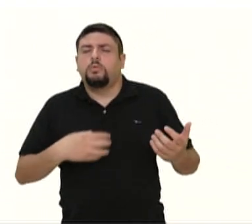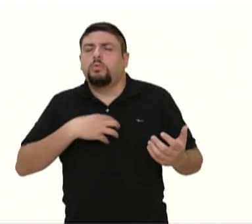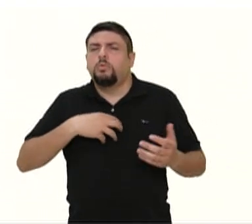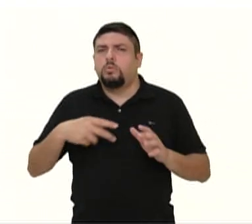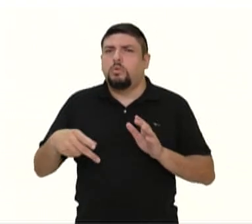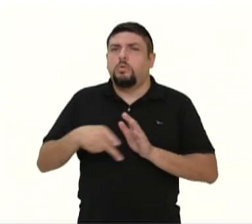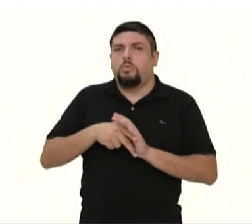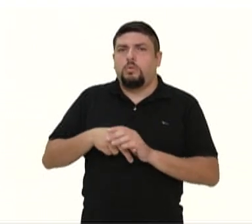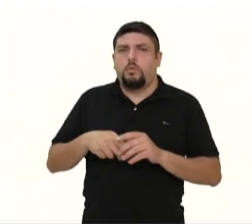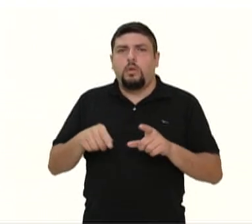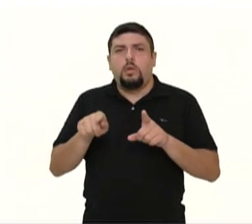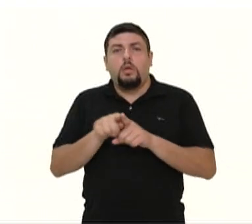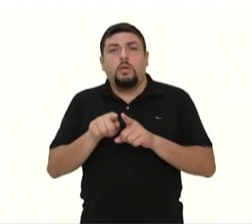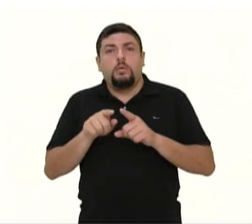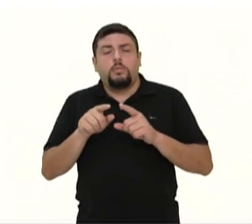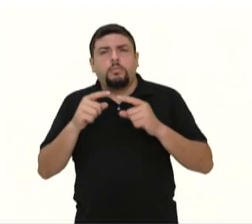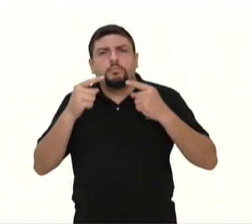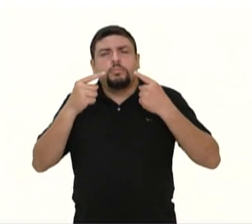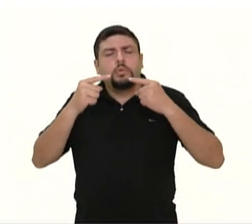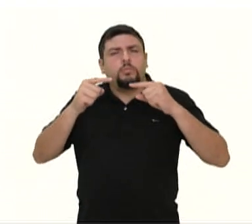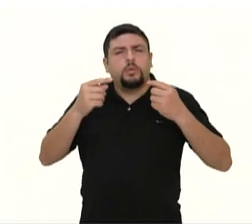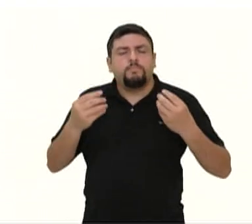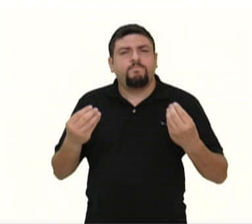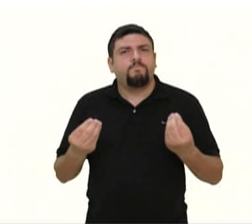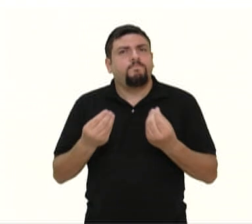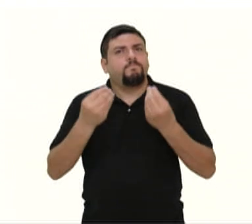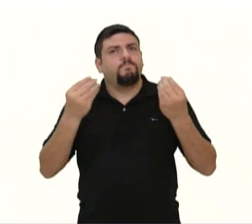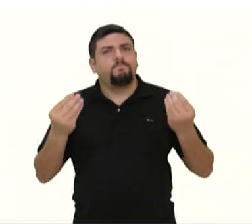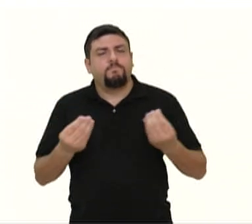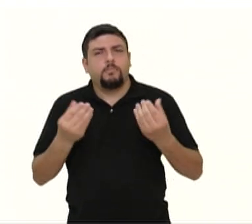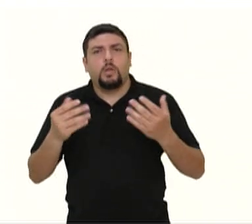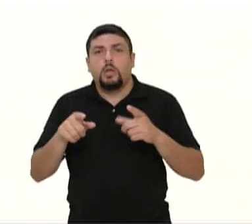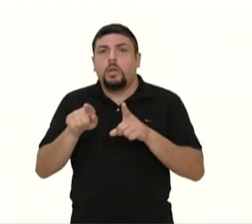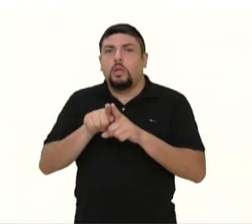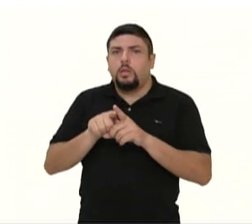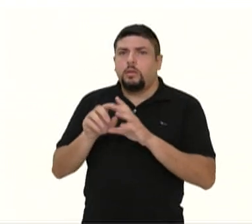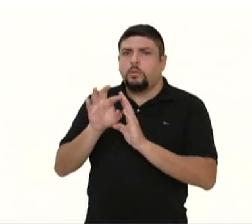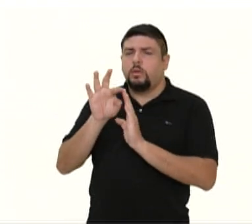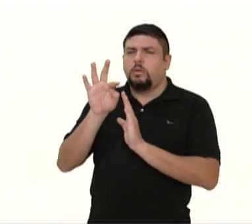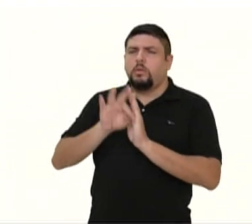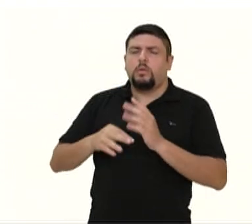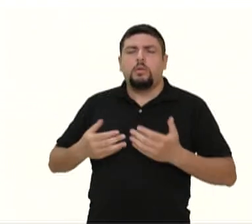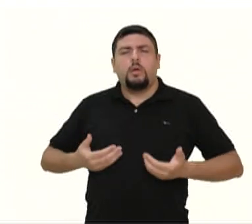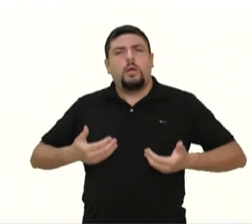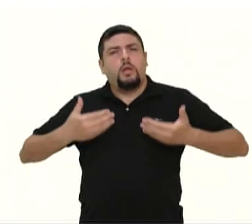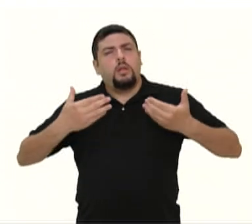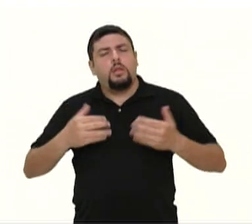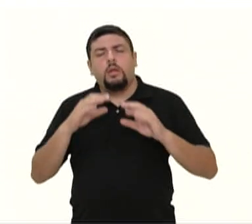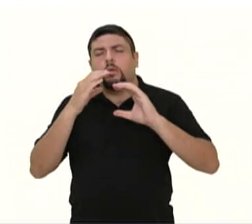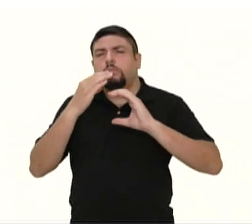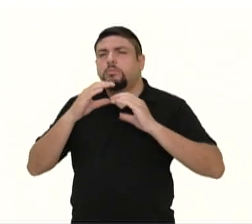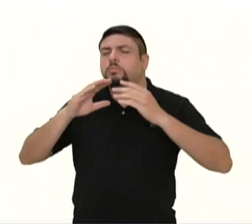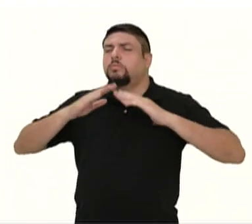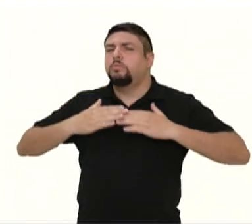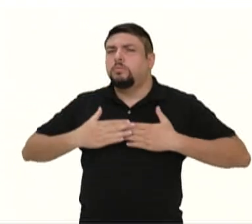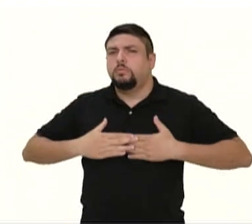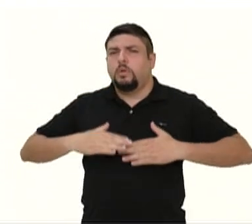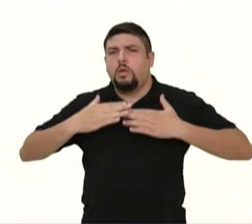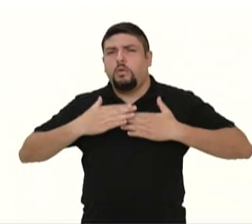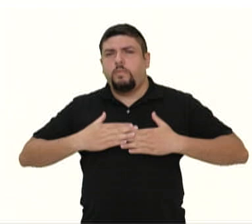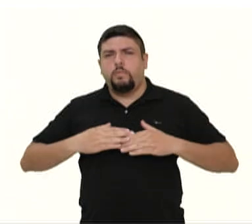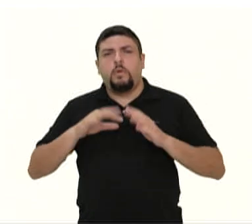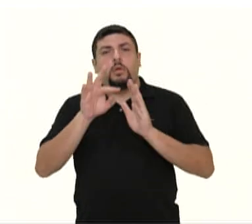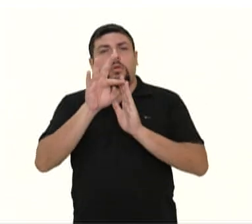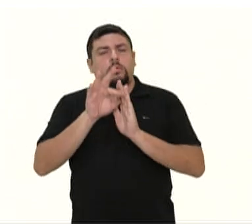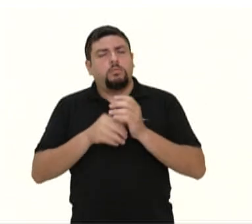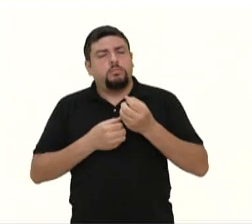muito rica em acordes, os temas das letras bastante leves, cantar suave, baixo, textos bem